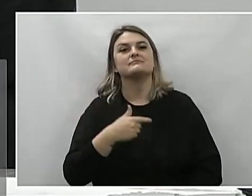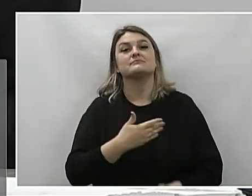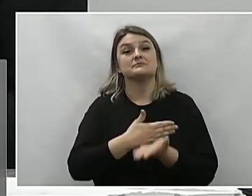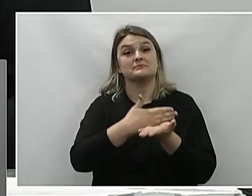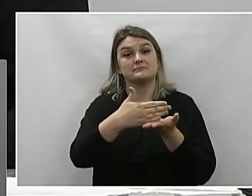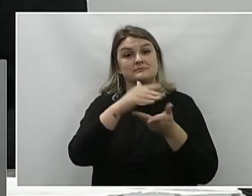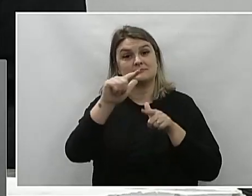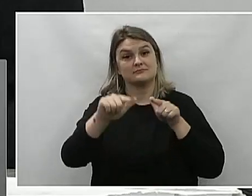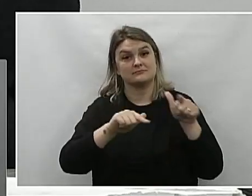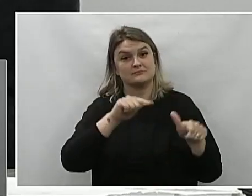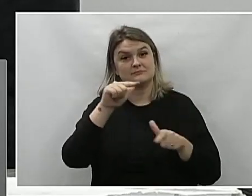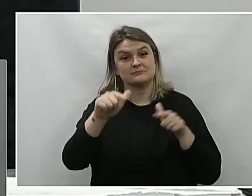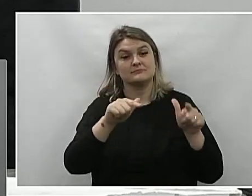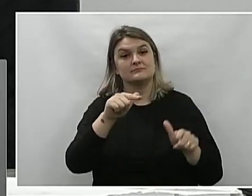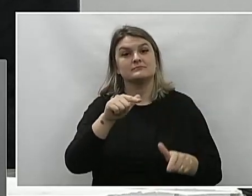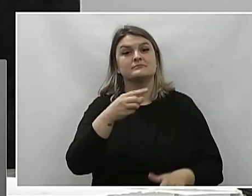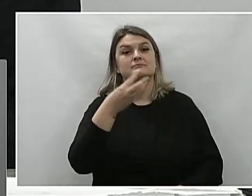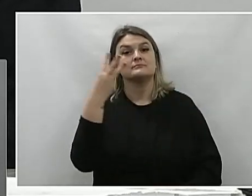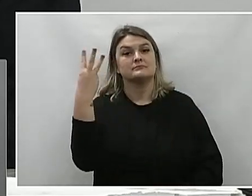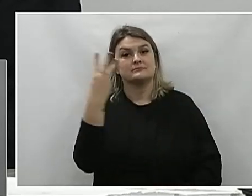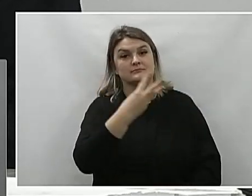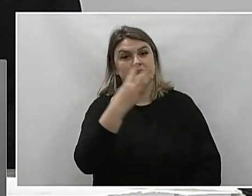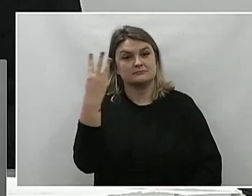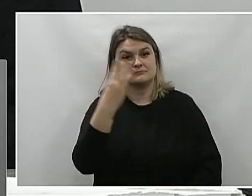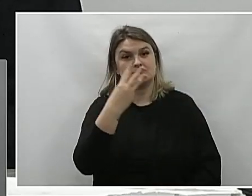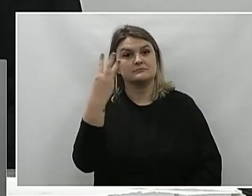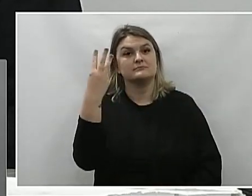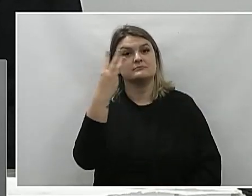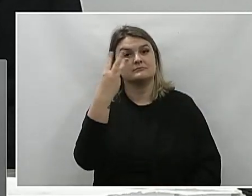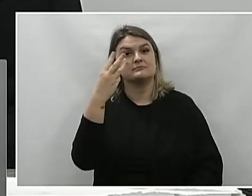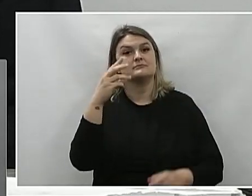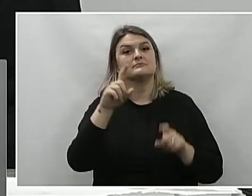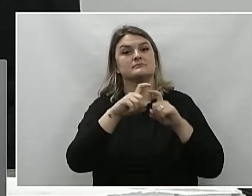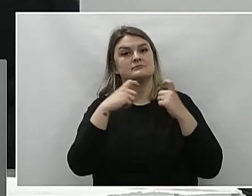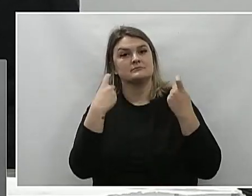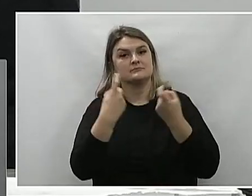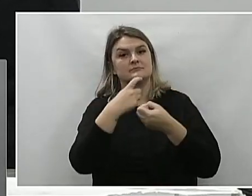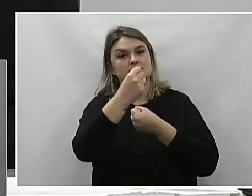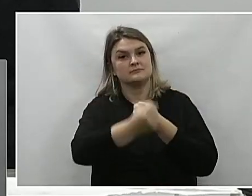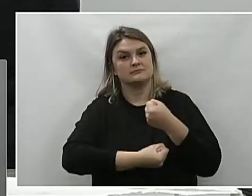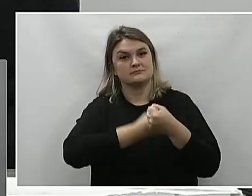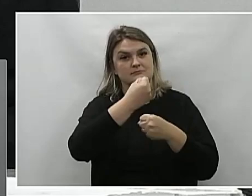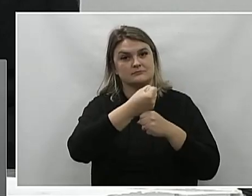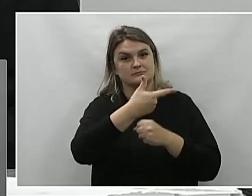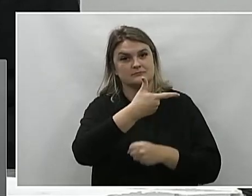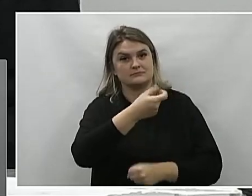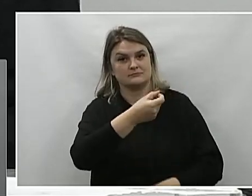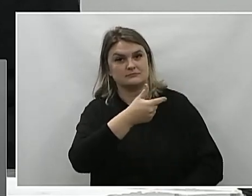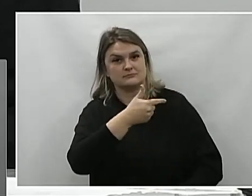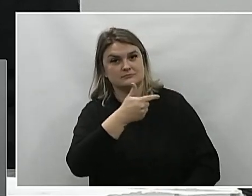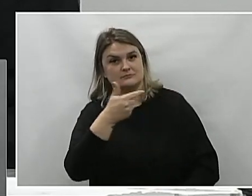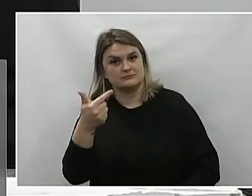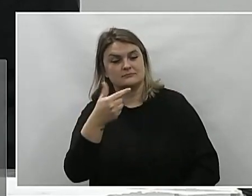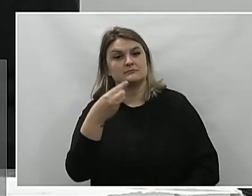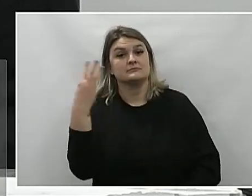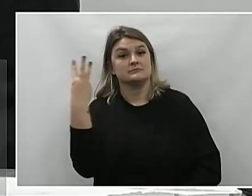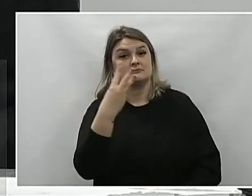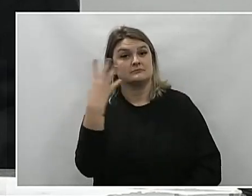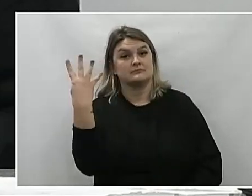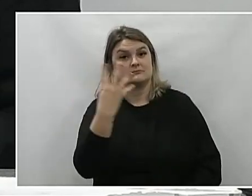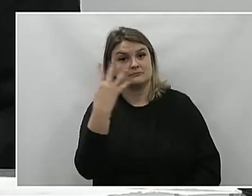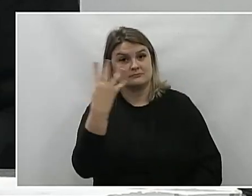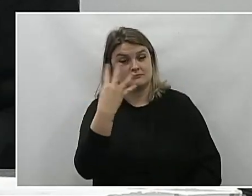declaro abertos trabalhos da trigésima terceira reunião ordinária do exercício de 2022 da